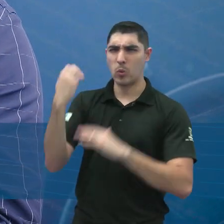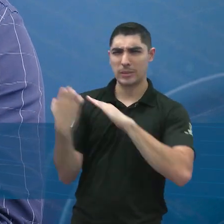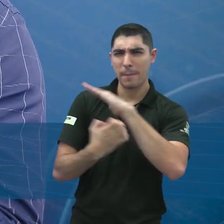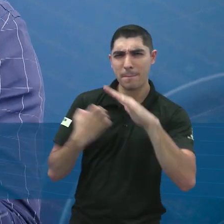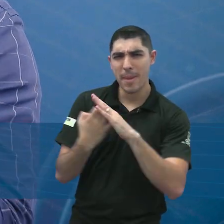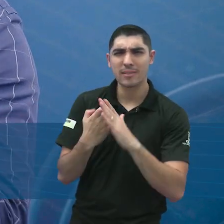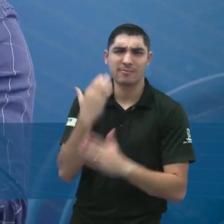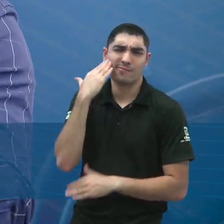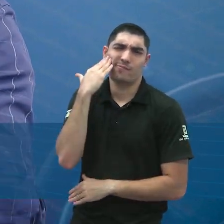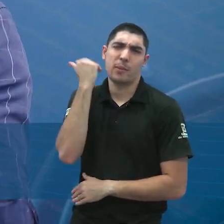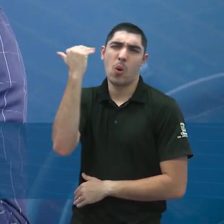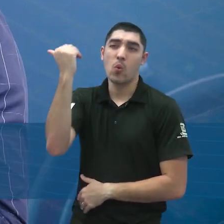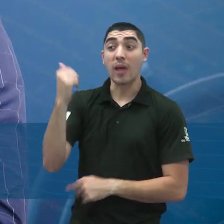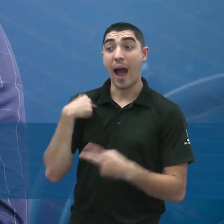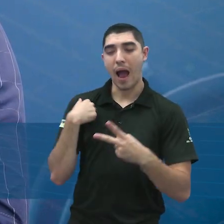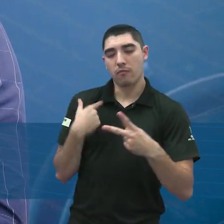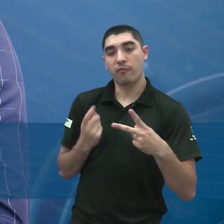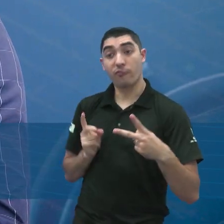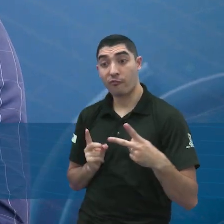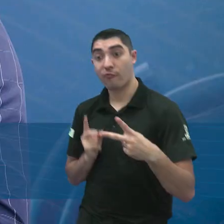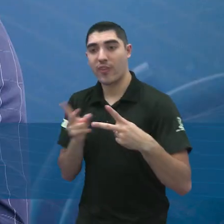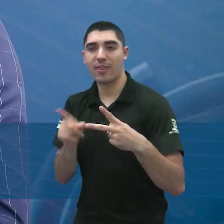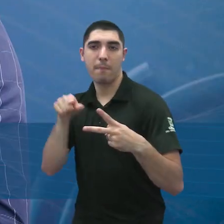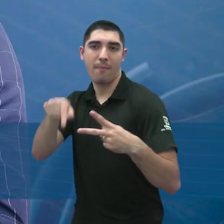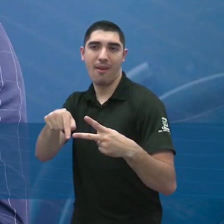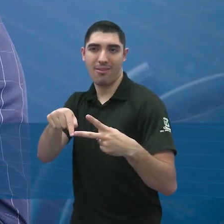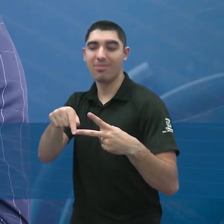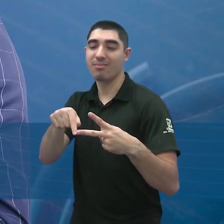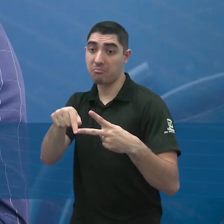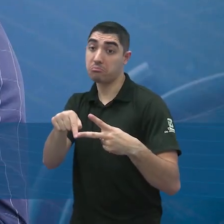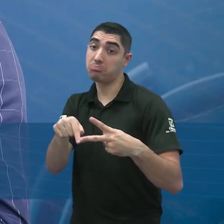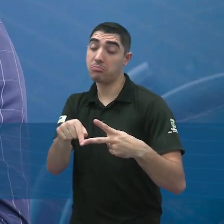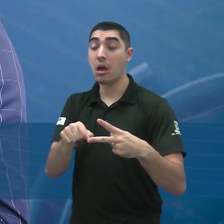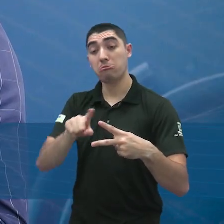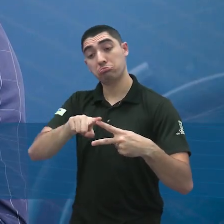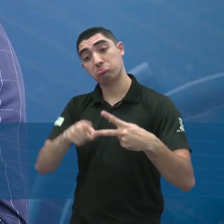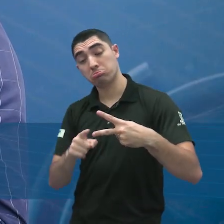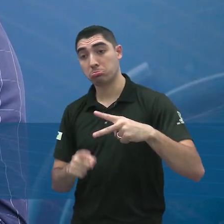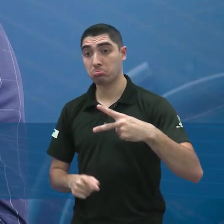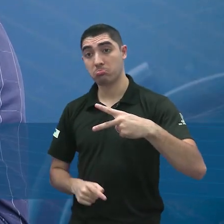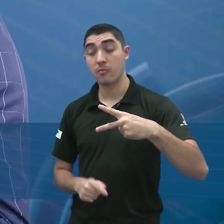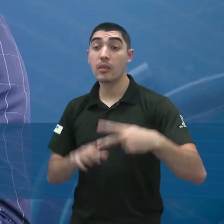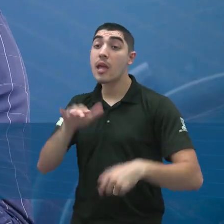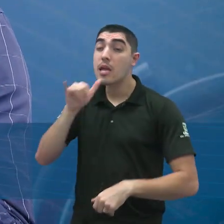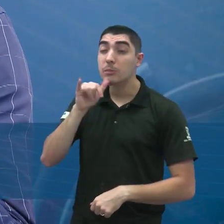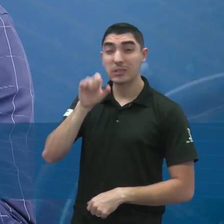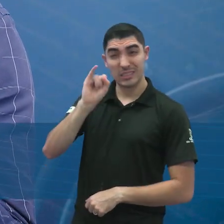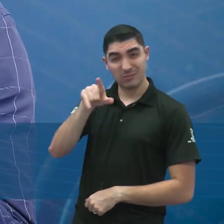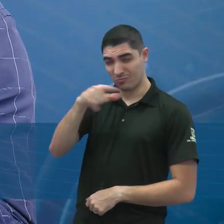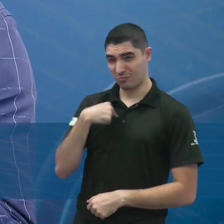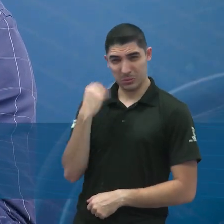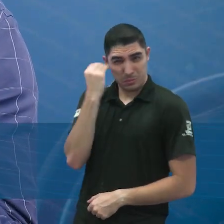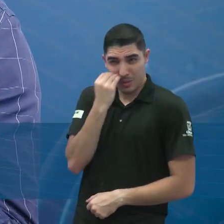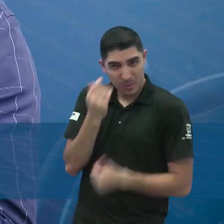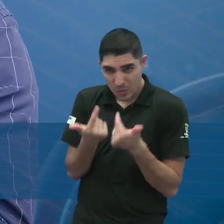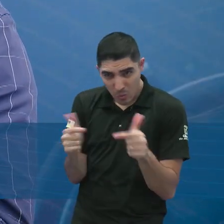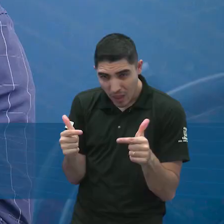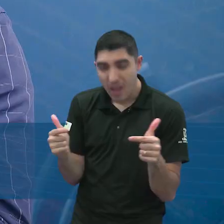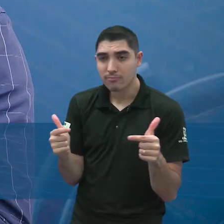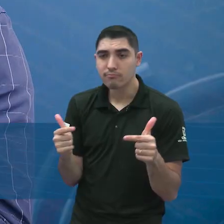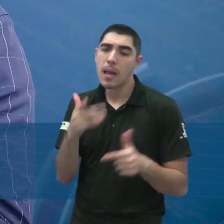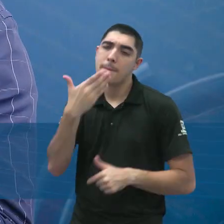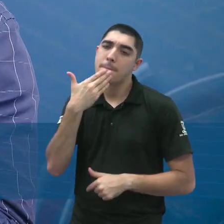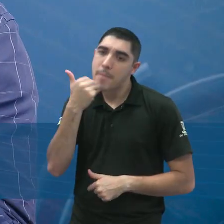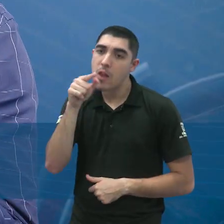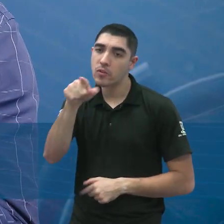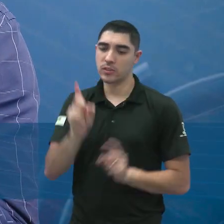empresas que já tem todo aquele ecossistema. Então, eu sempre costumo dizer que quanto menos maturidade digital você tem, é melhor